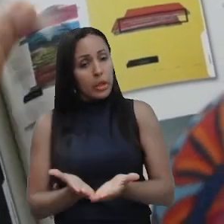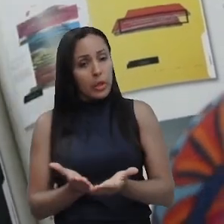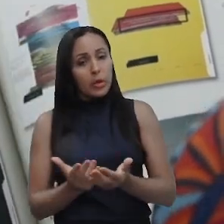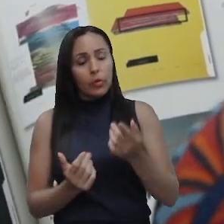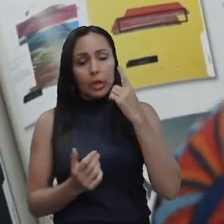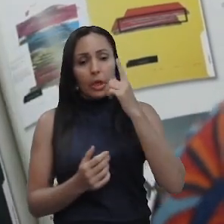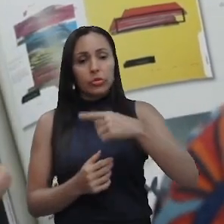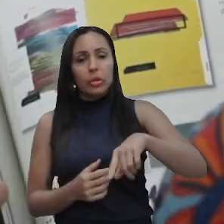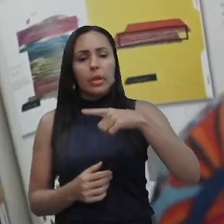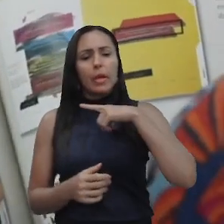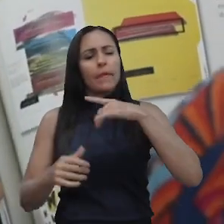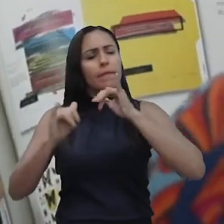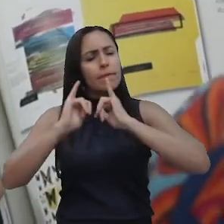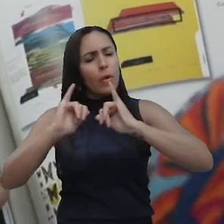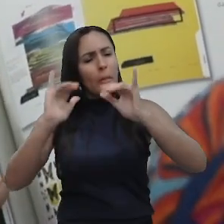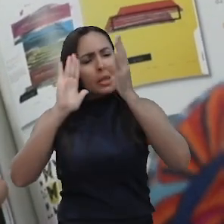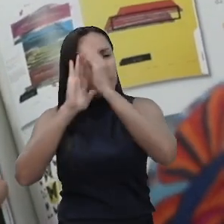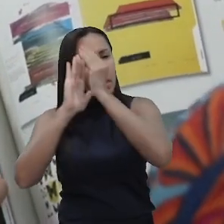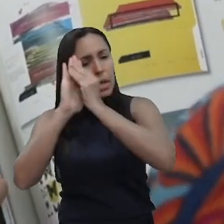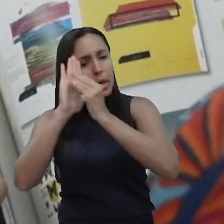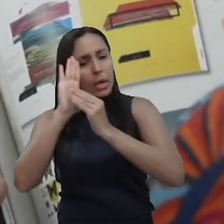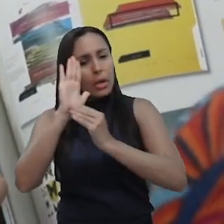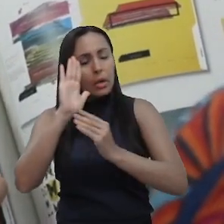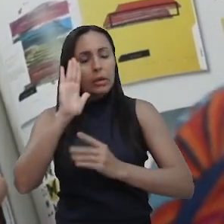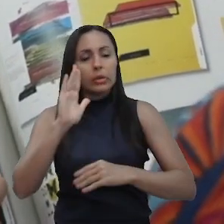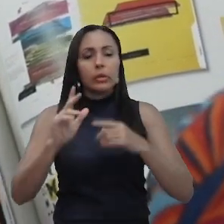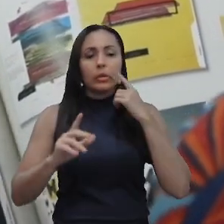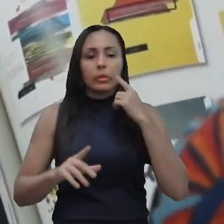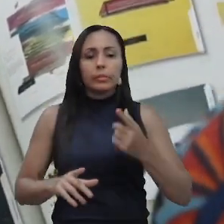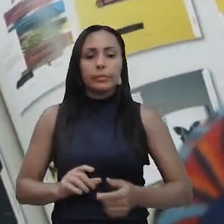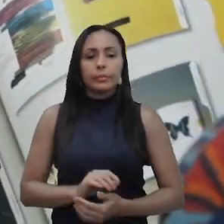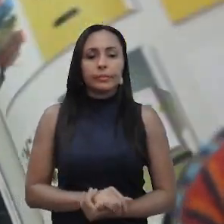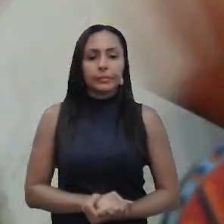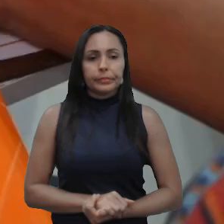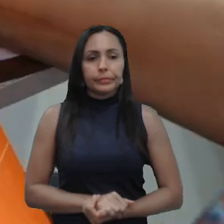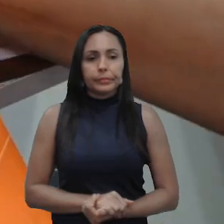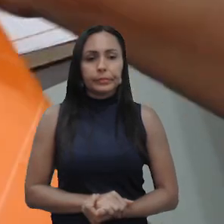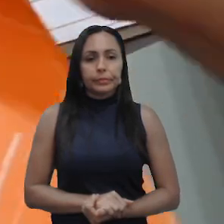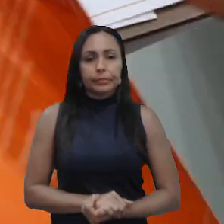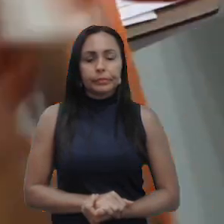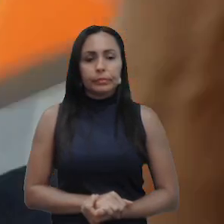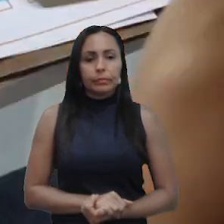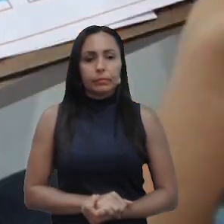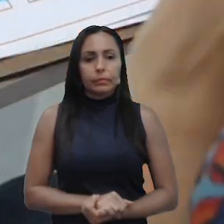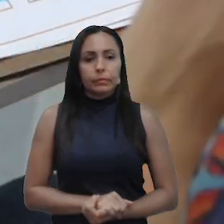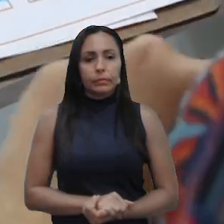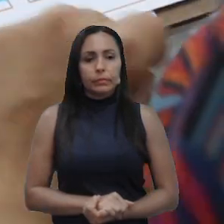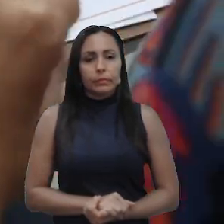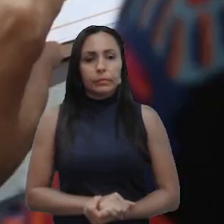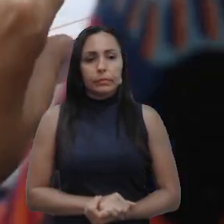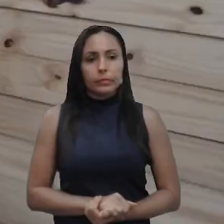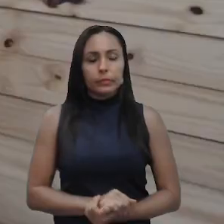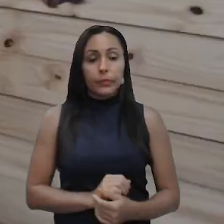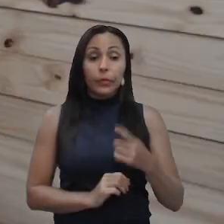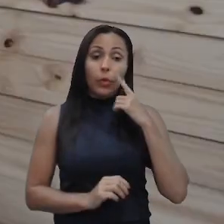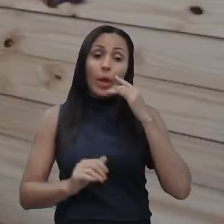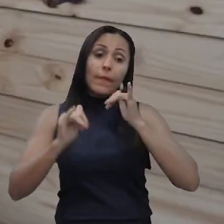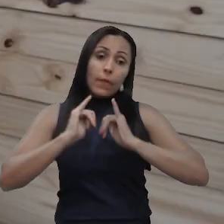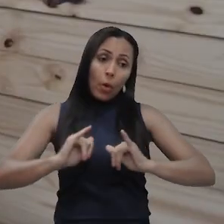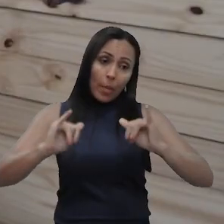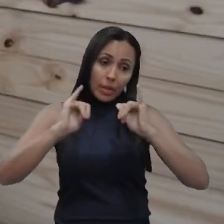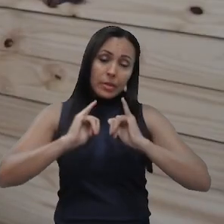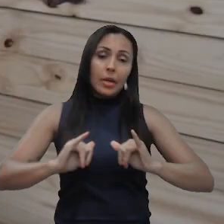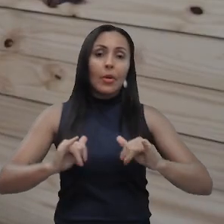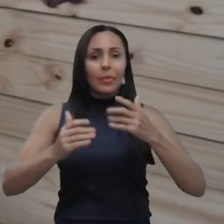tem informações, digamos assim, à torta e à direita, né? Bem, foi informação até o